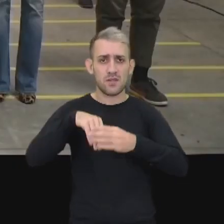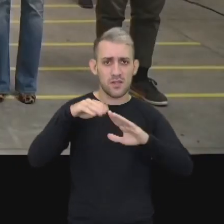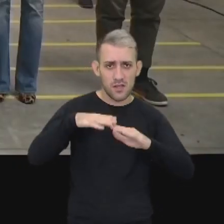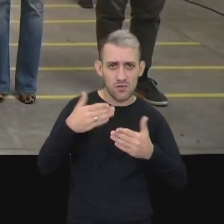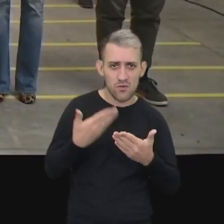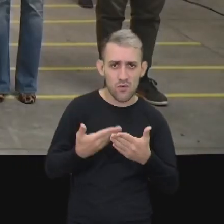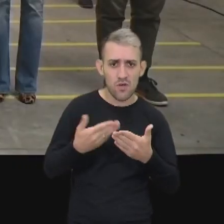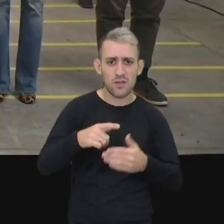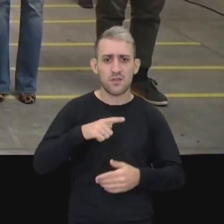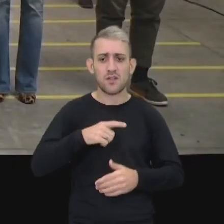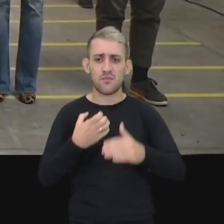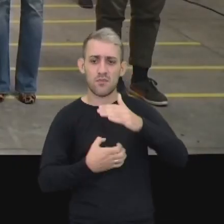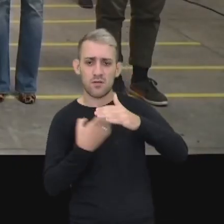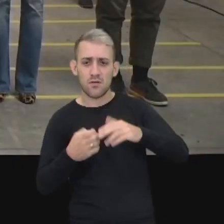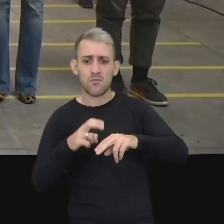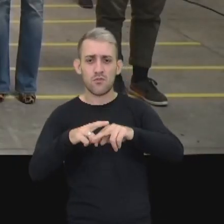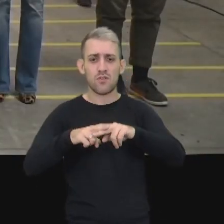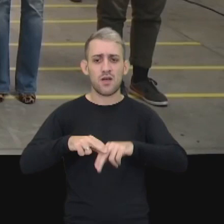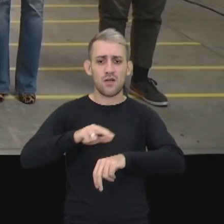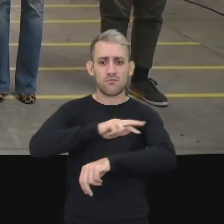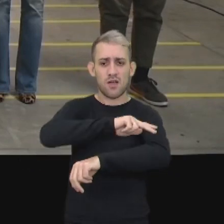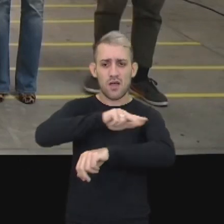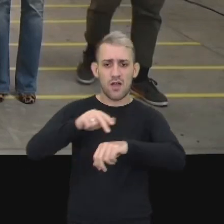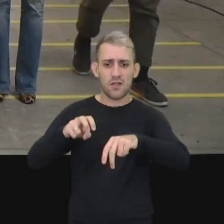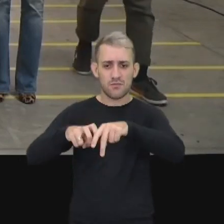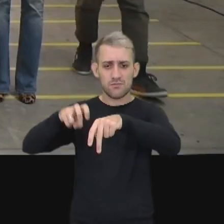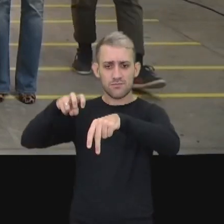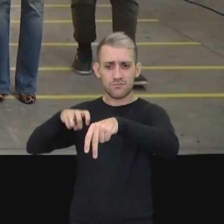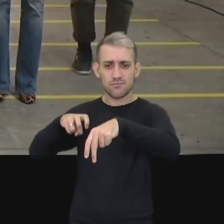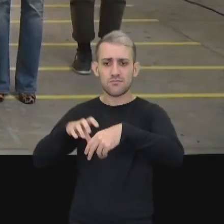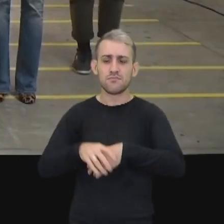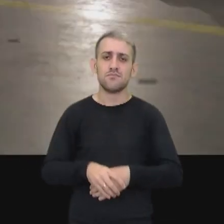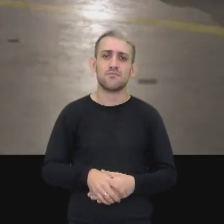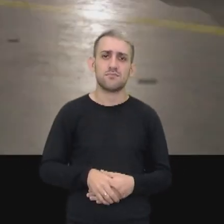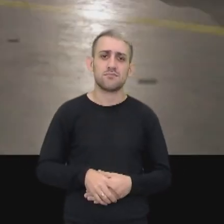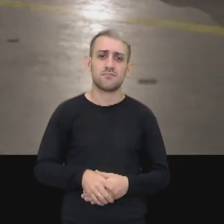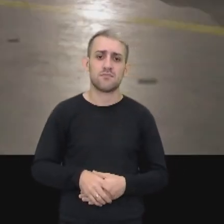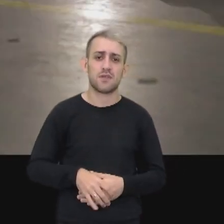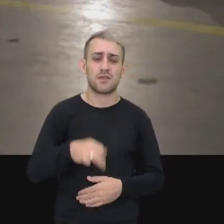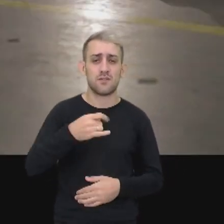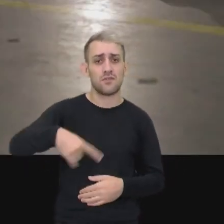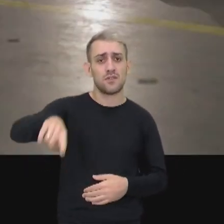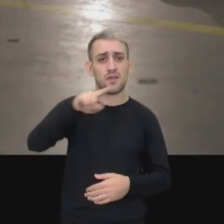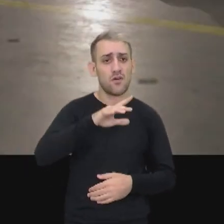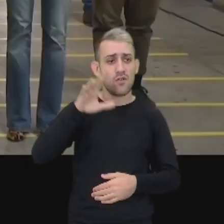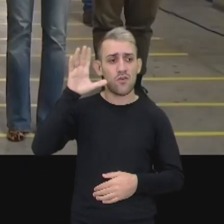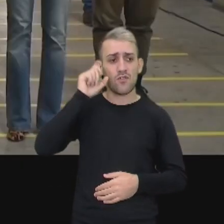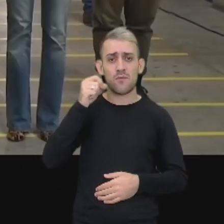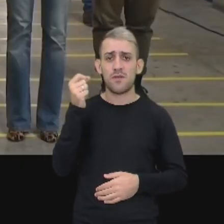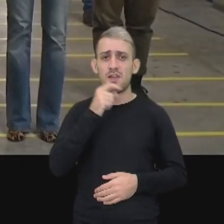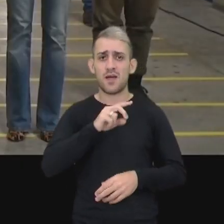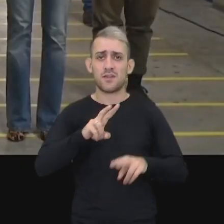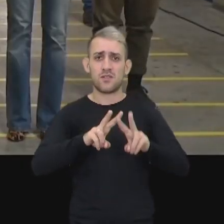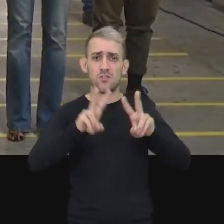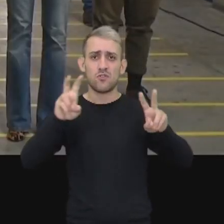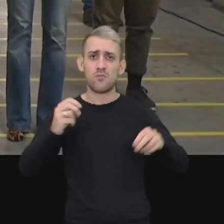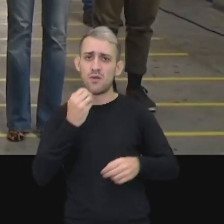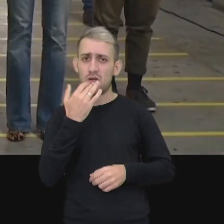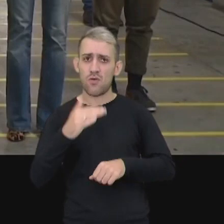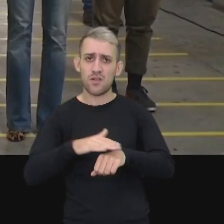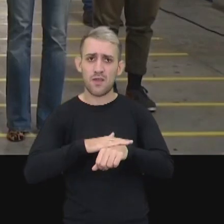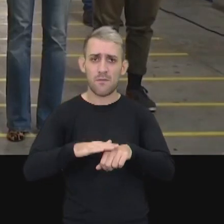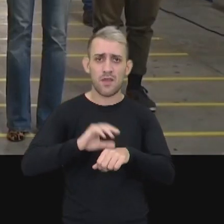arranjar emprego em função da sua raça, dê um passo para trás. Se já ouviu piadas por conta da sua cor da pele